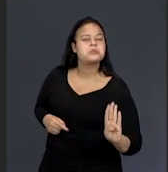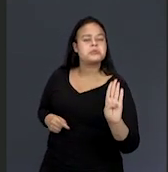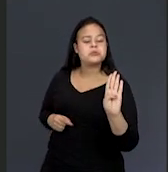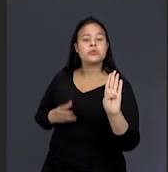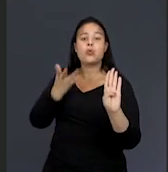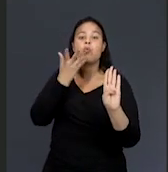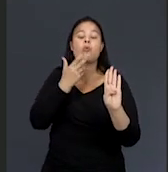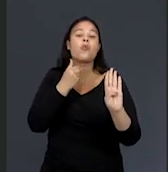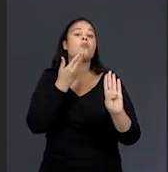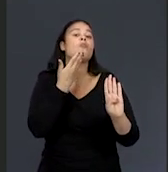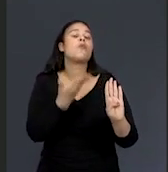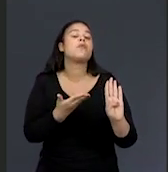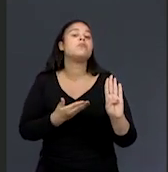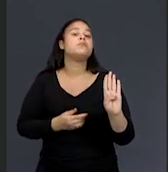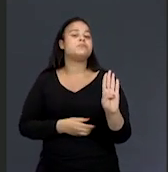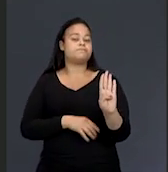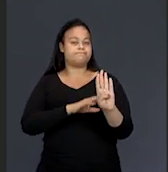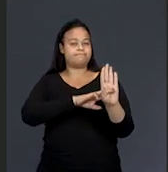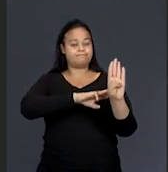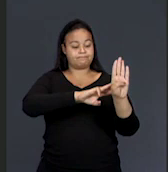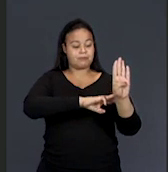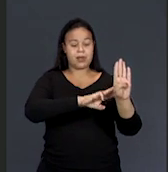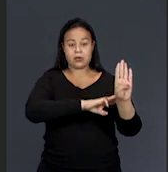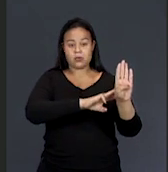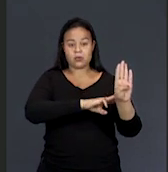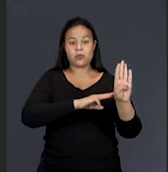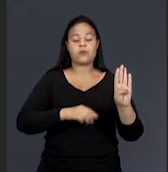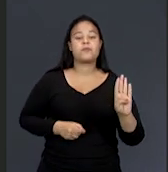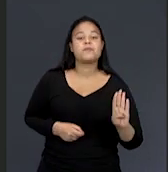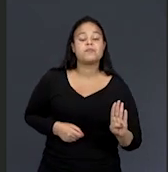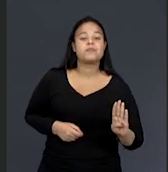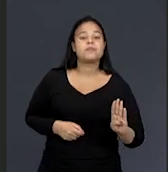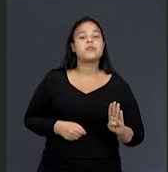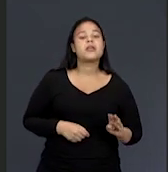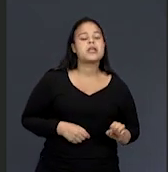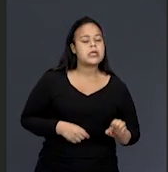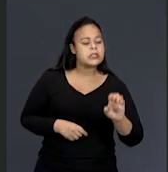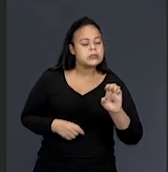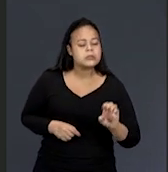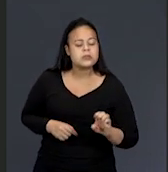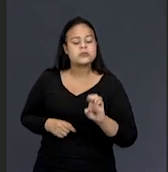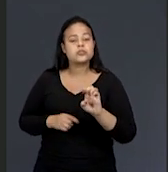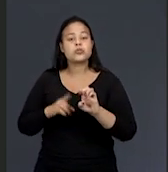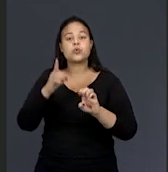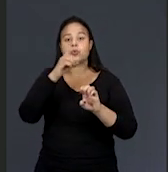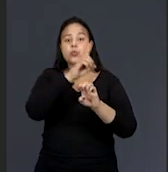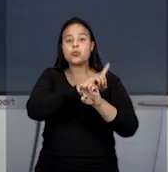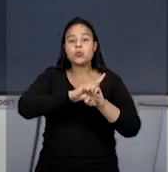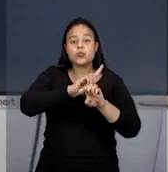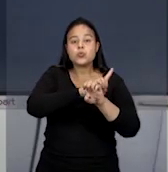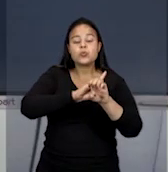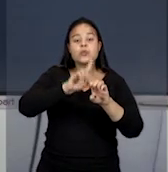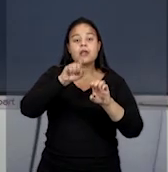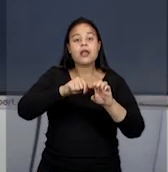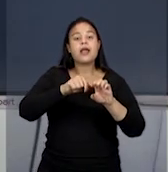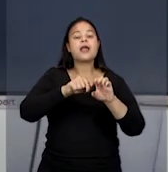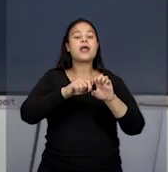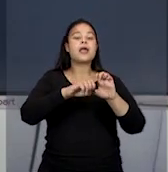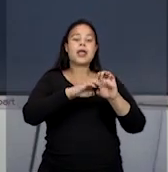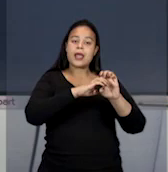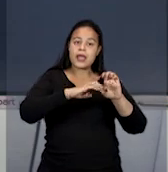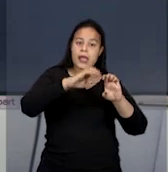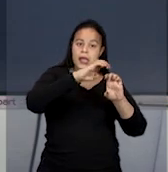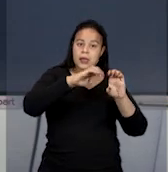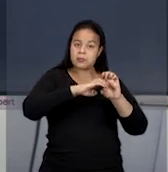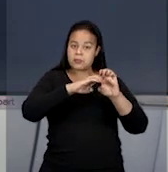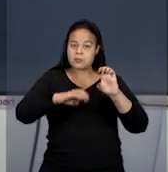marrom. E os alelos Ezinho, Ezinho relacionam-se com a cor dourada e são epistático. Então,